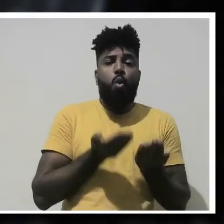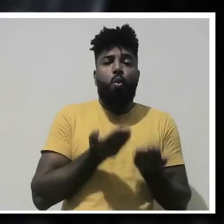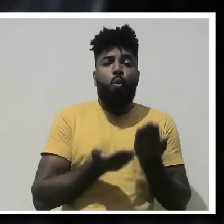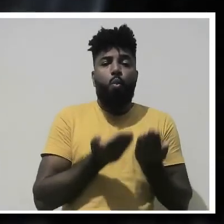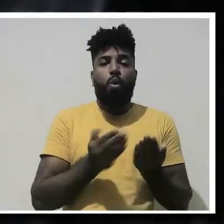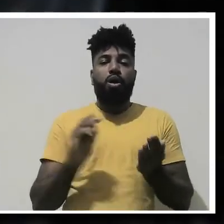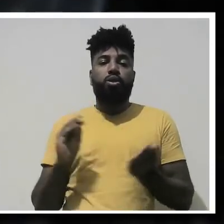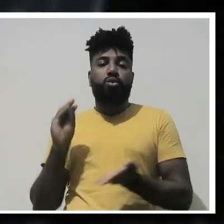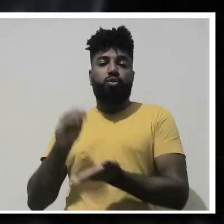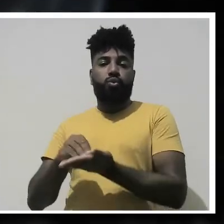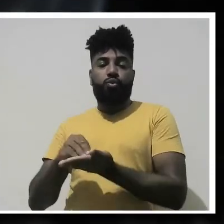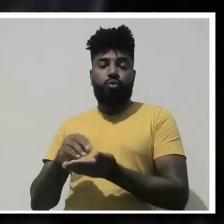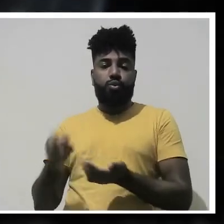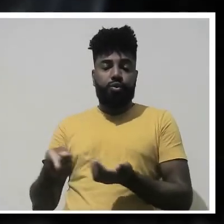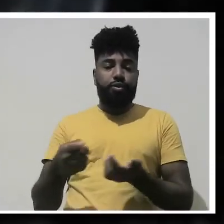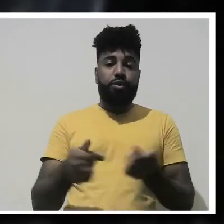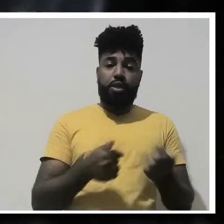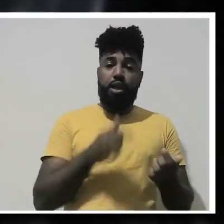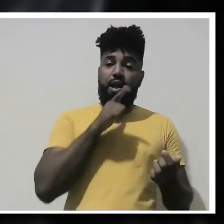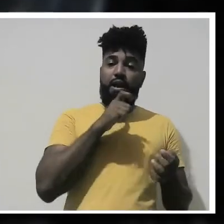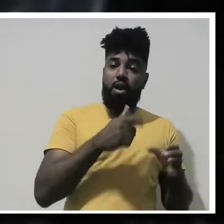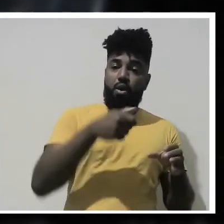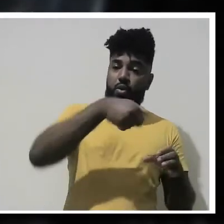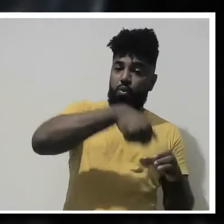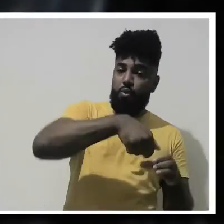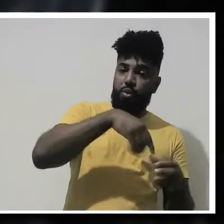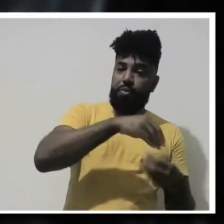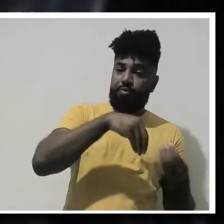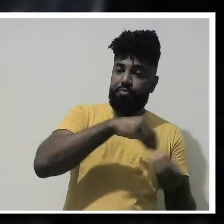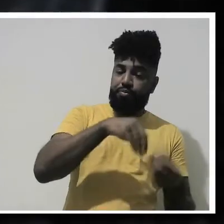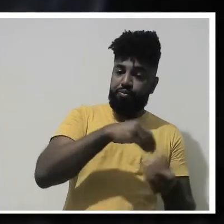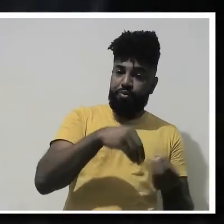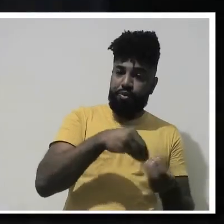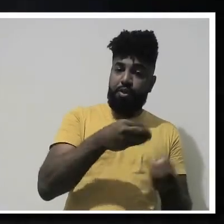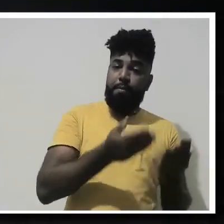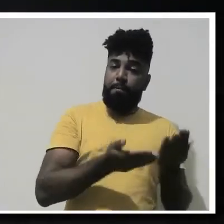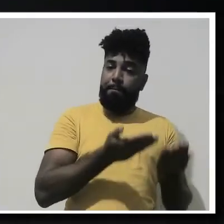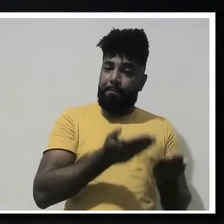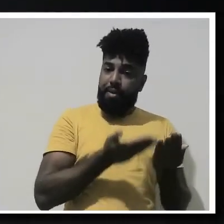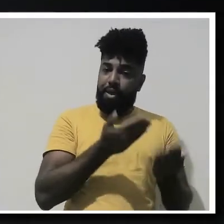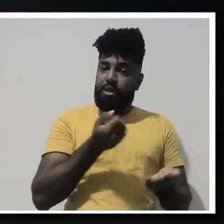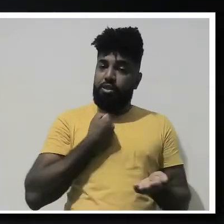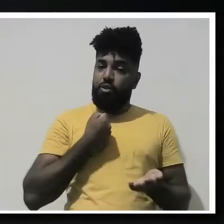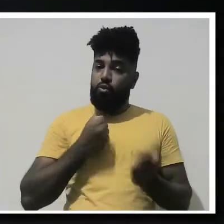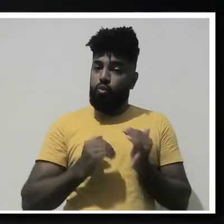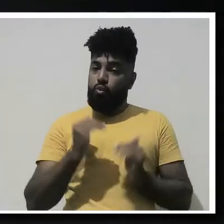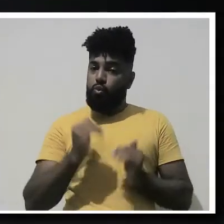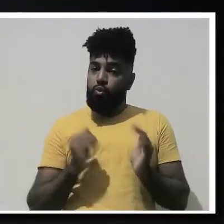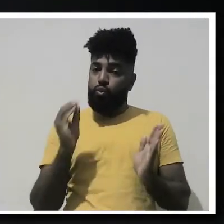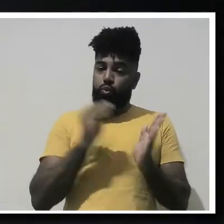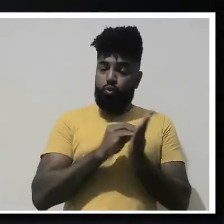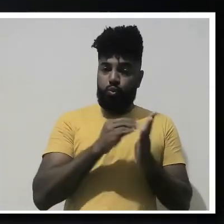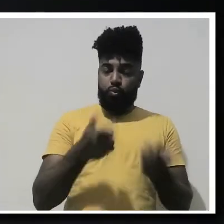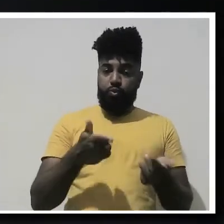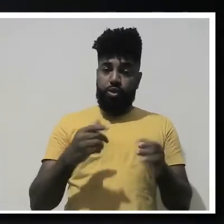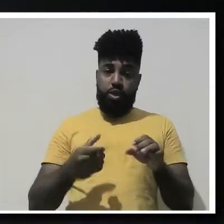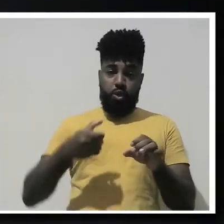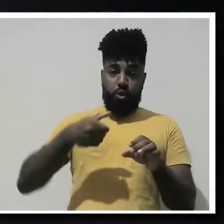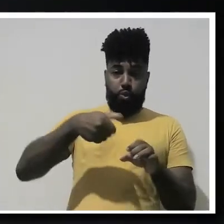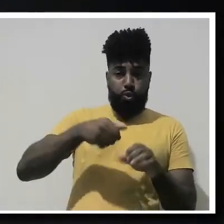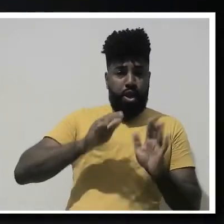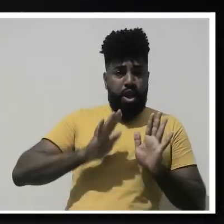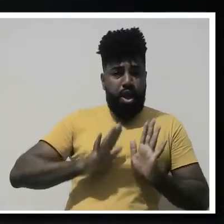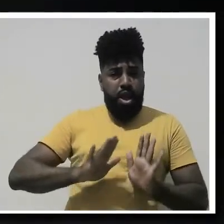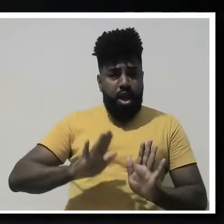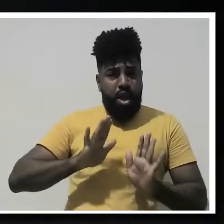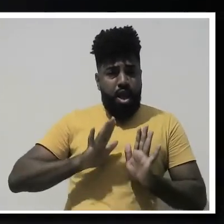piquenômetro com água destilada e medir a massa do conjunto de novo. Para colocar o líquido no piquenômetro, você precisa colocar bem devagarinho para evitar